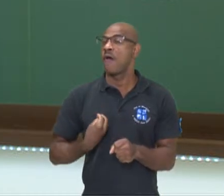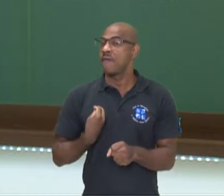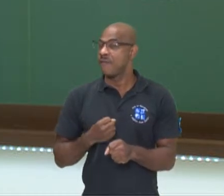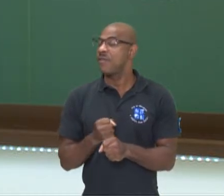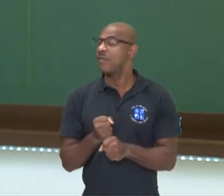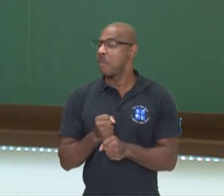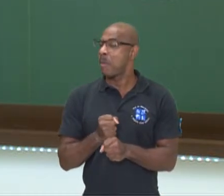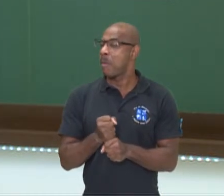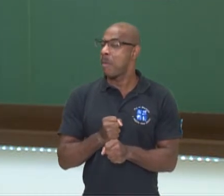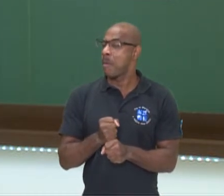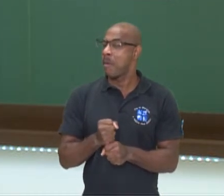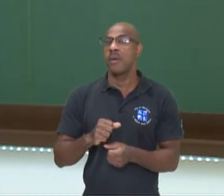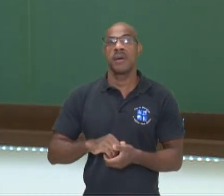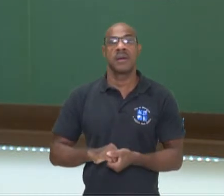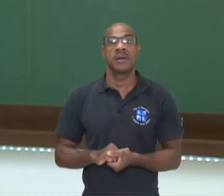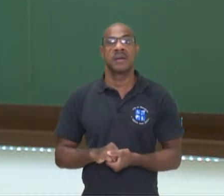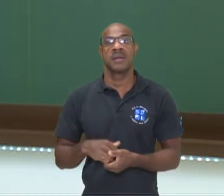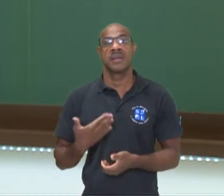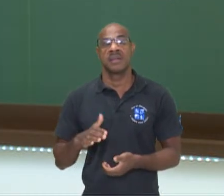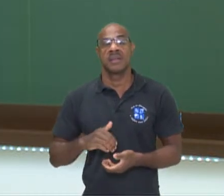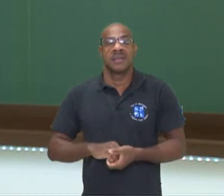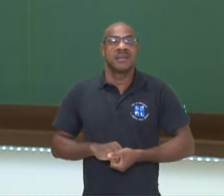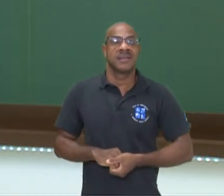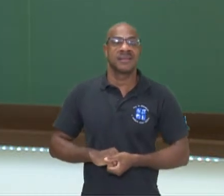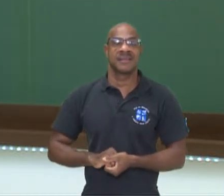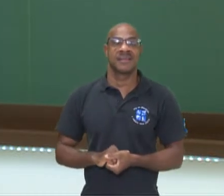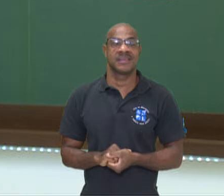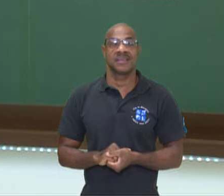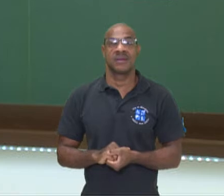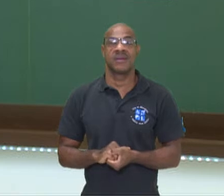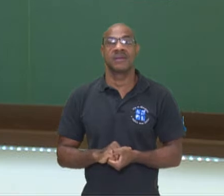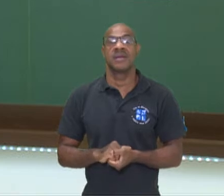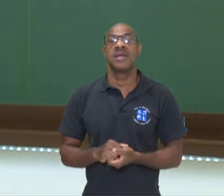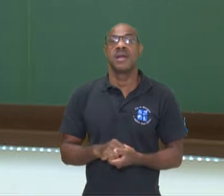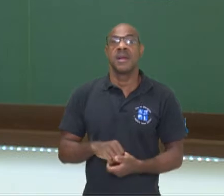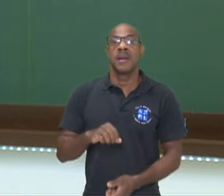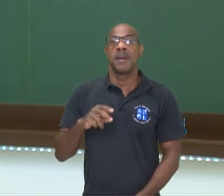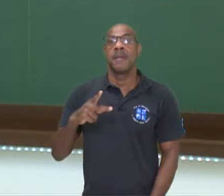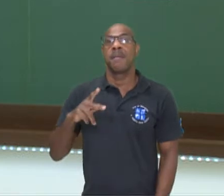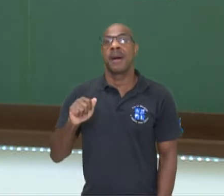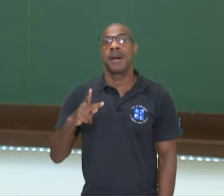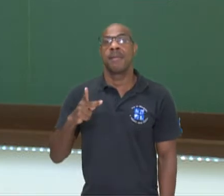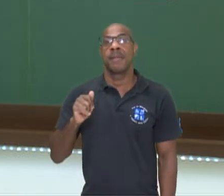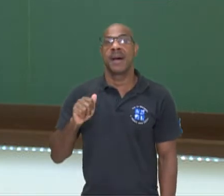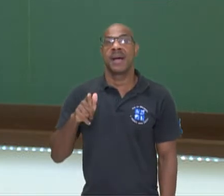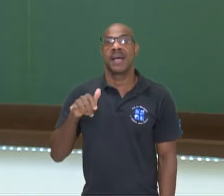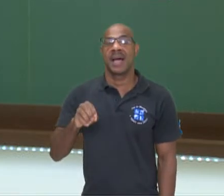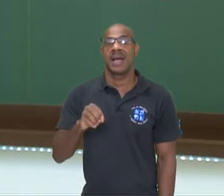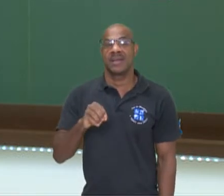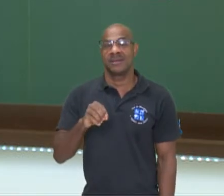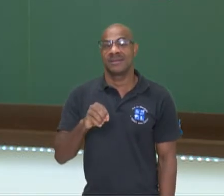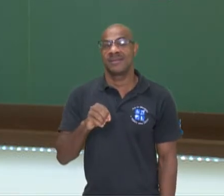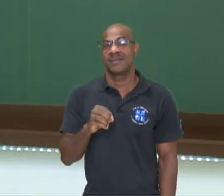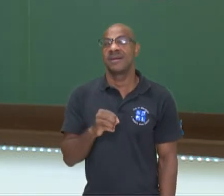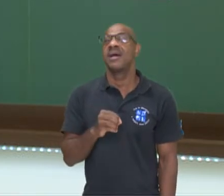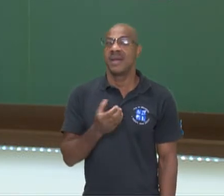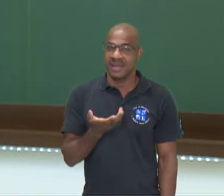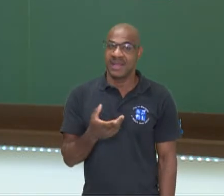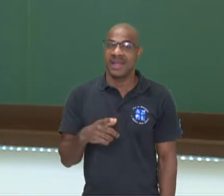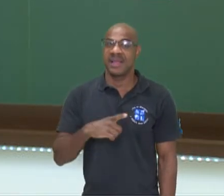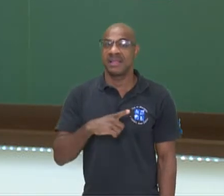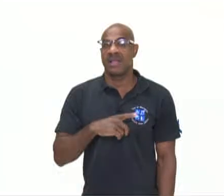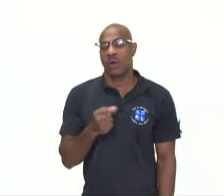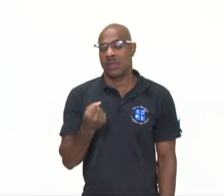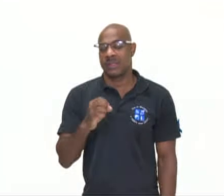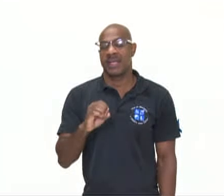muito, gente. Um pouco menos que os famosos papagaios, os papagaios, né? Que chegam a viver até 80